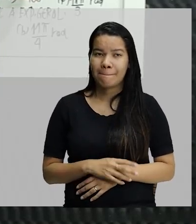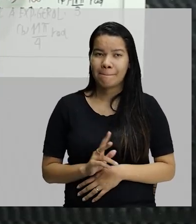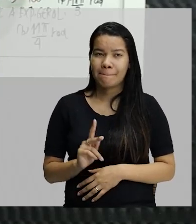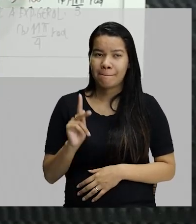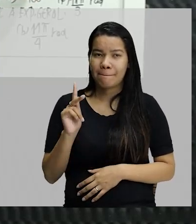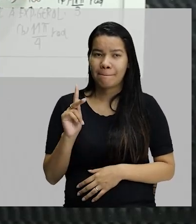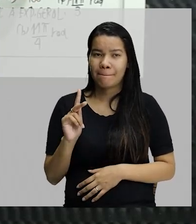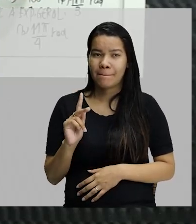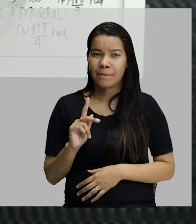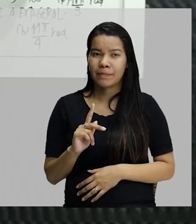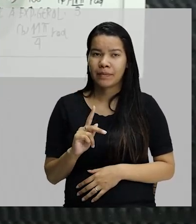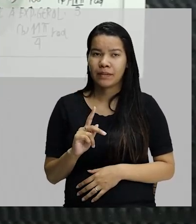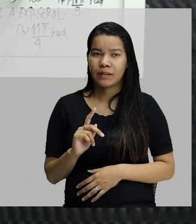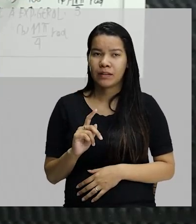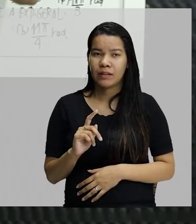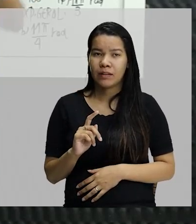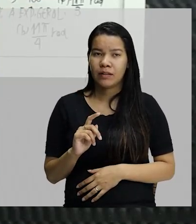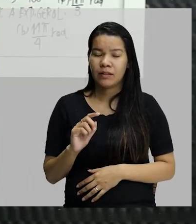2kπ,